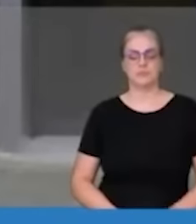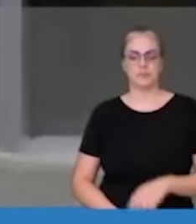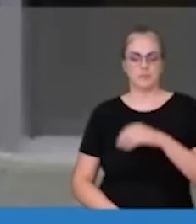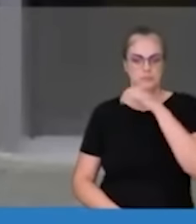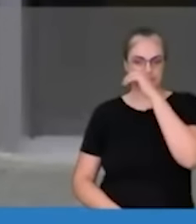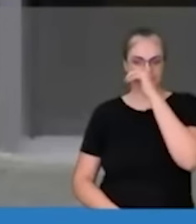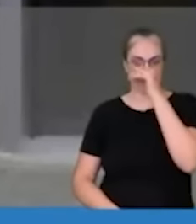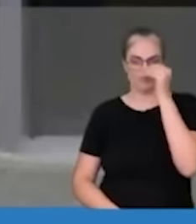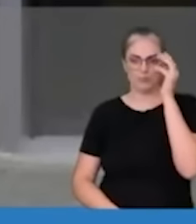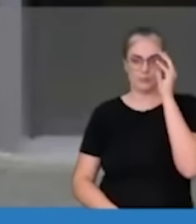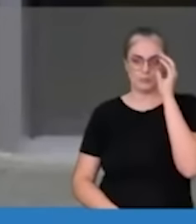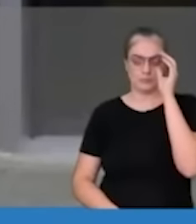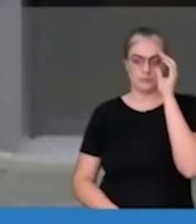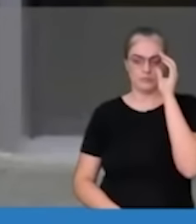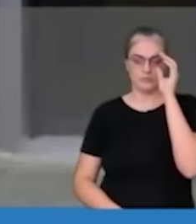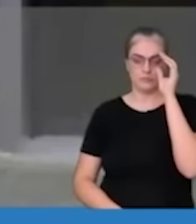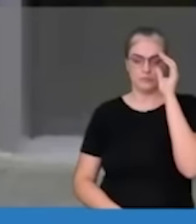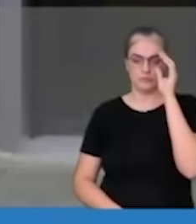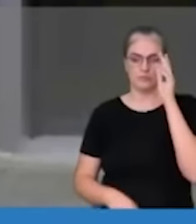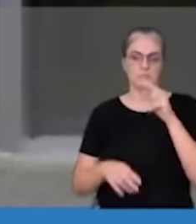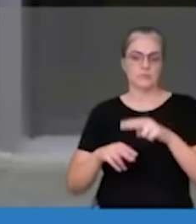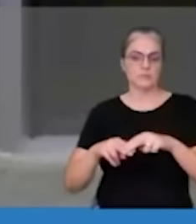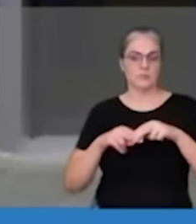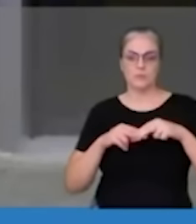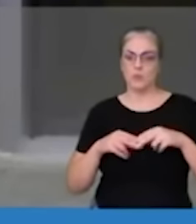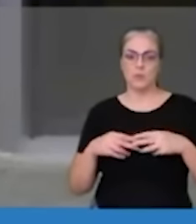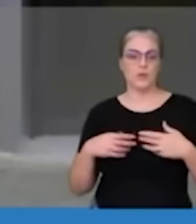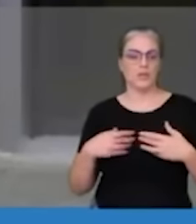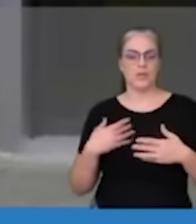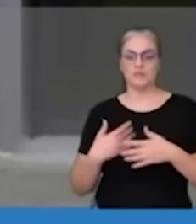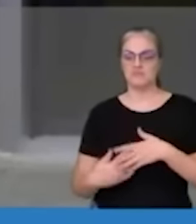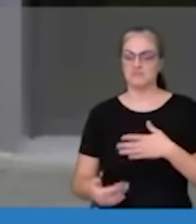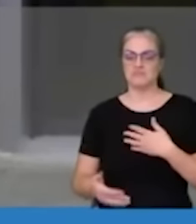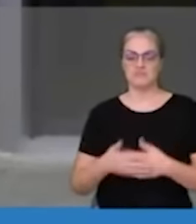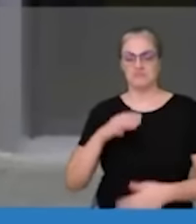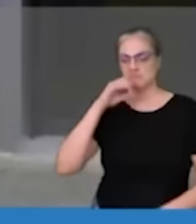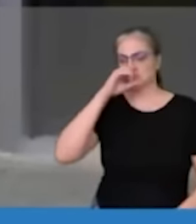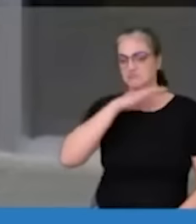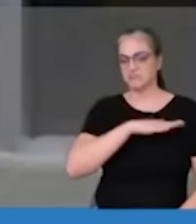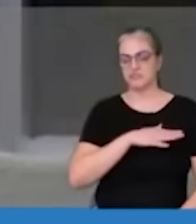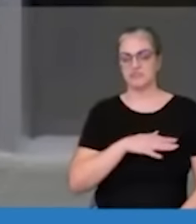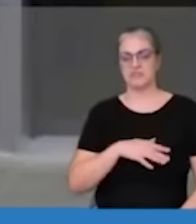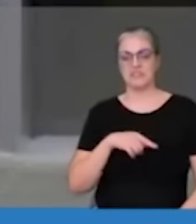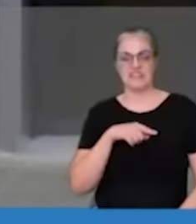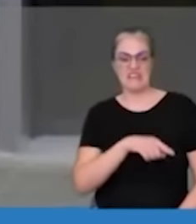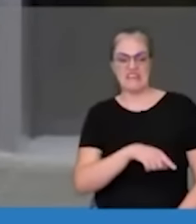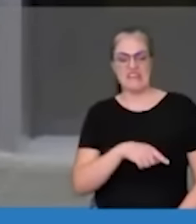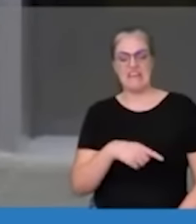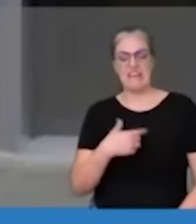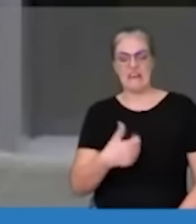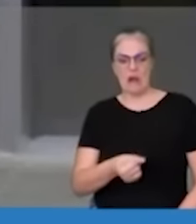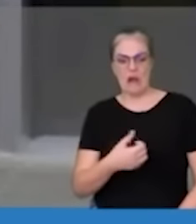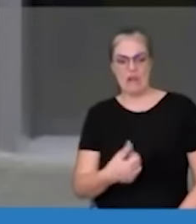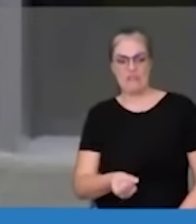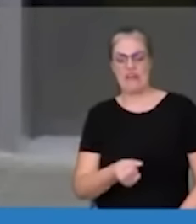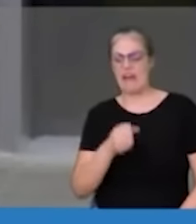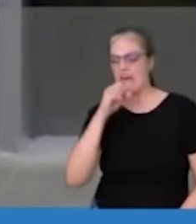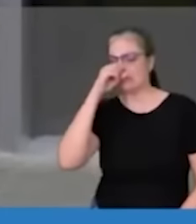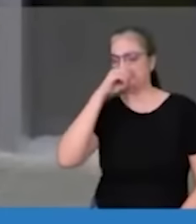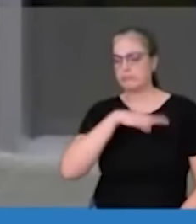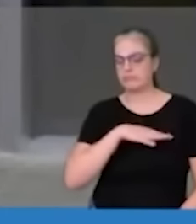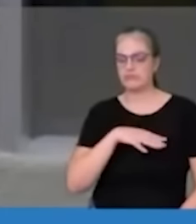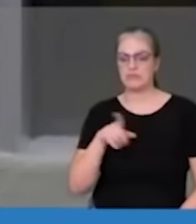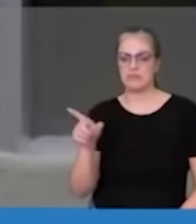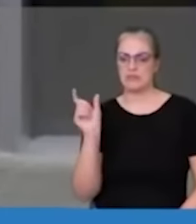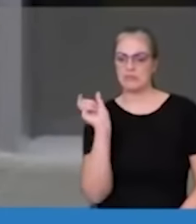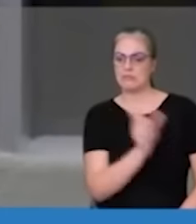soltaram os leões, e falou: vamos soltar os leões em cima deles, esse cagão. Está em todas as manchetes na TV essa